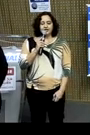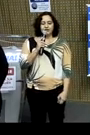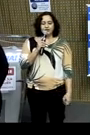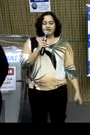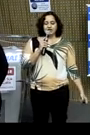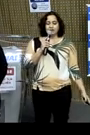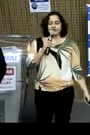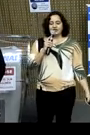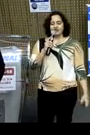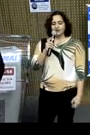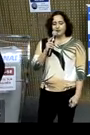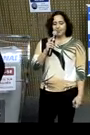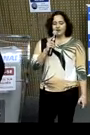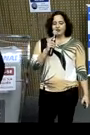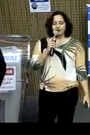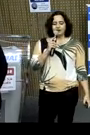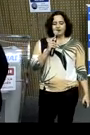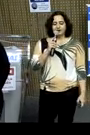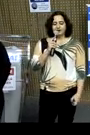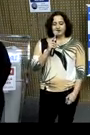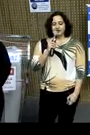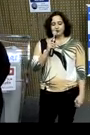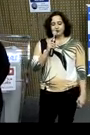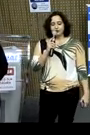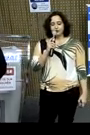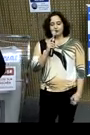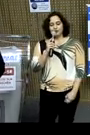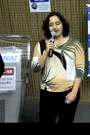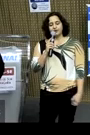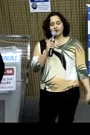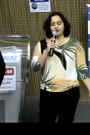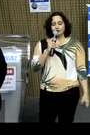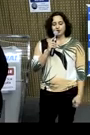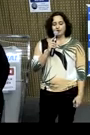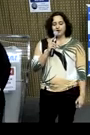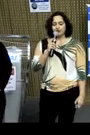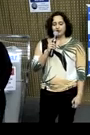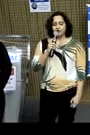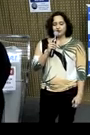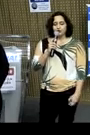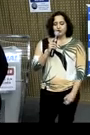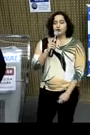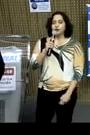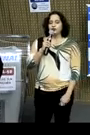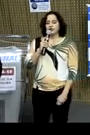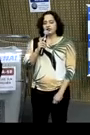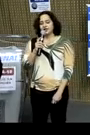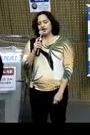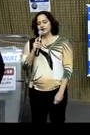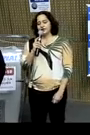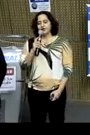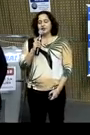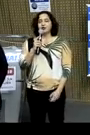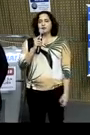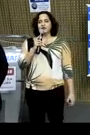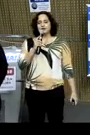serem desenvolvidas, a capacitação, agendamentos para avaliação do pé do portador do diabético, os recursos